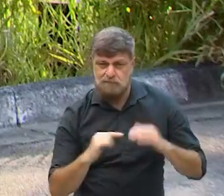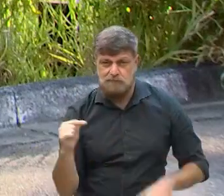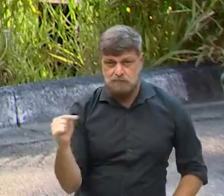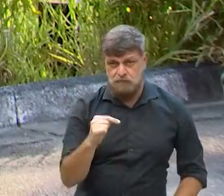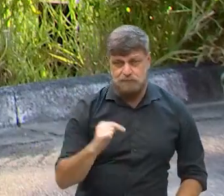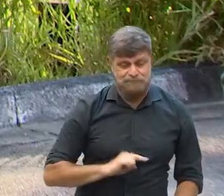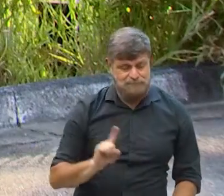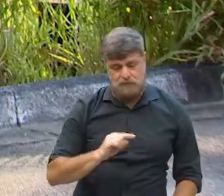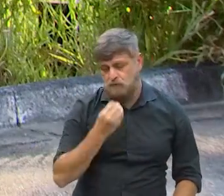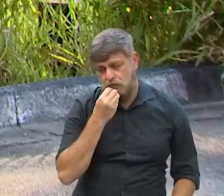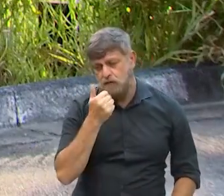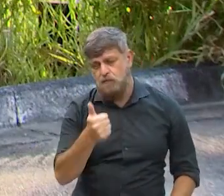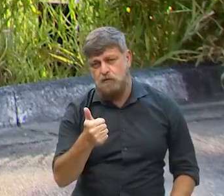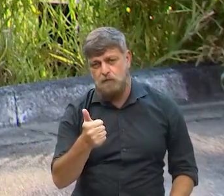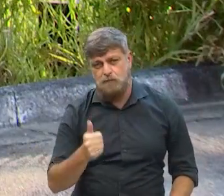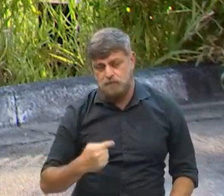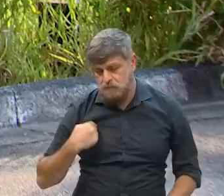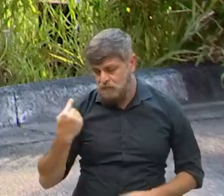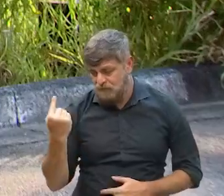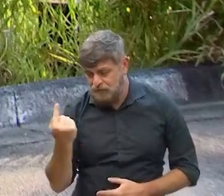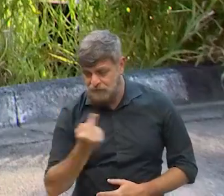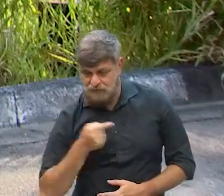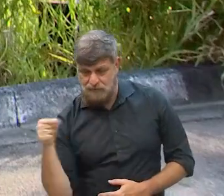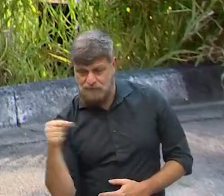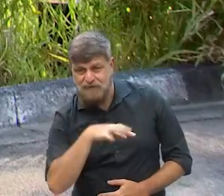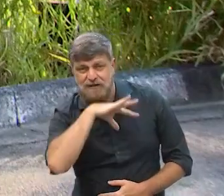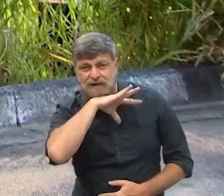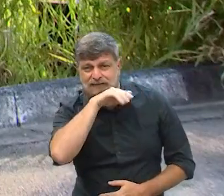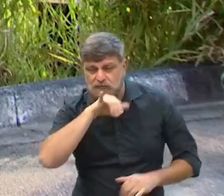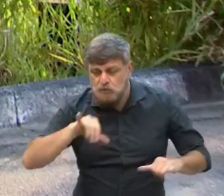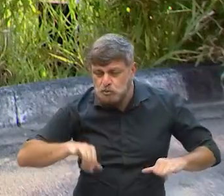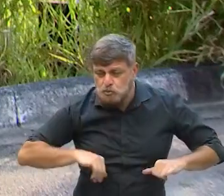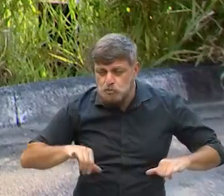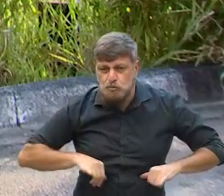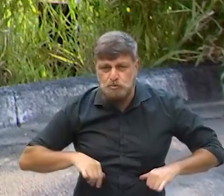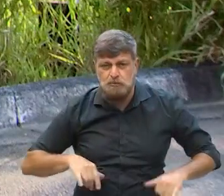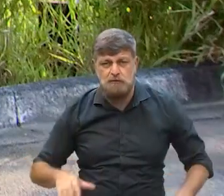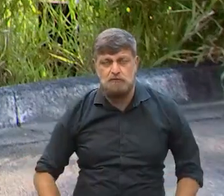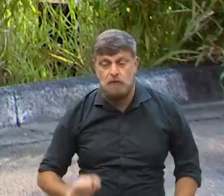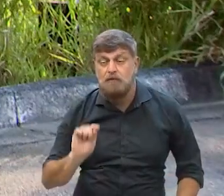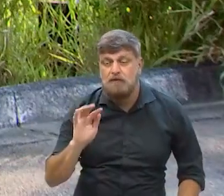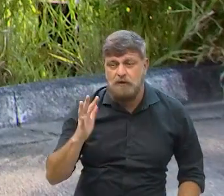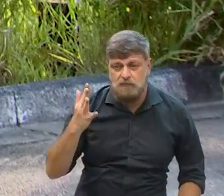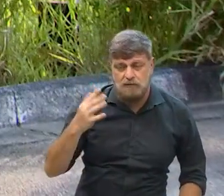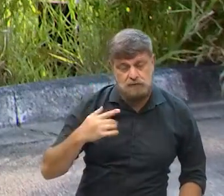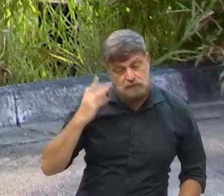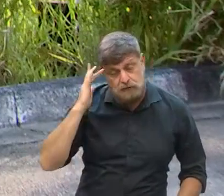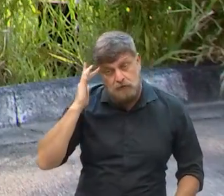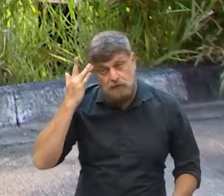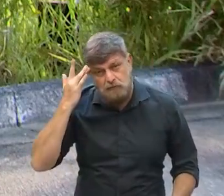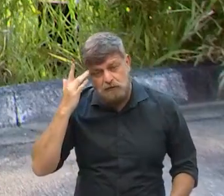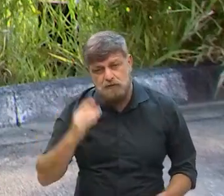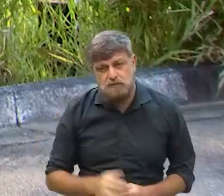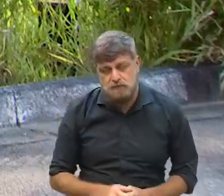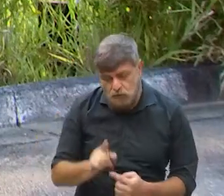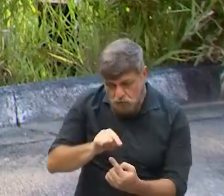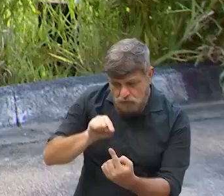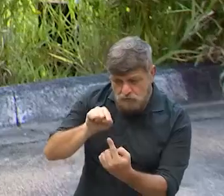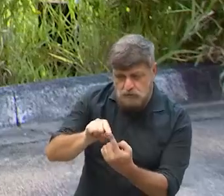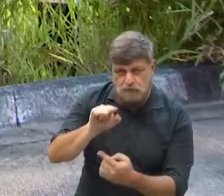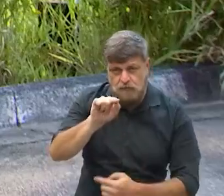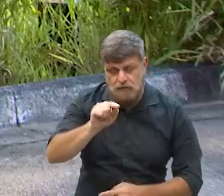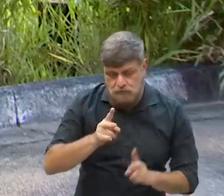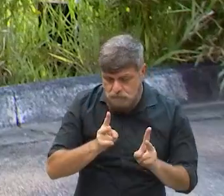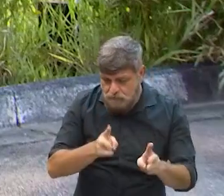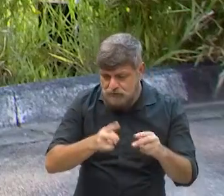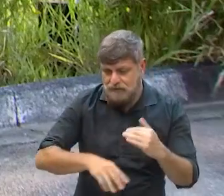o que não é bom nem para a gente e nem para os animais que estão ali. Então, eu acho que o objetivo é esse, é